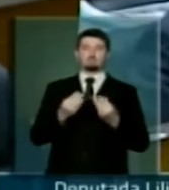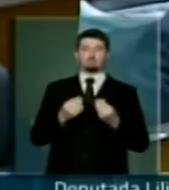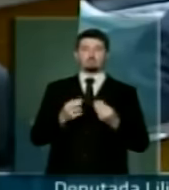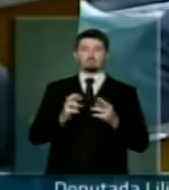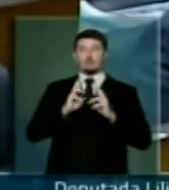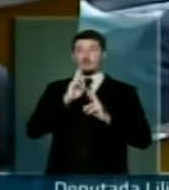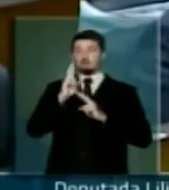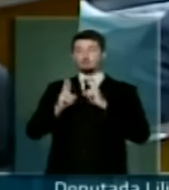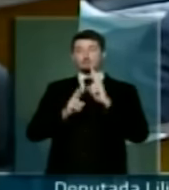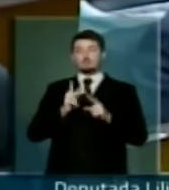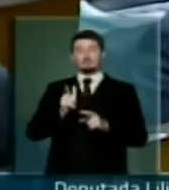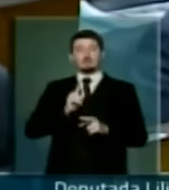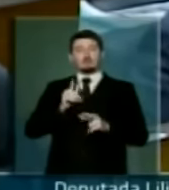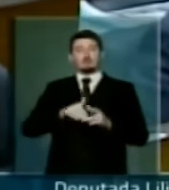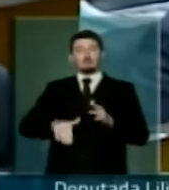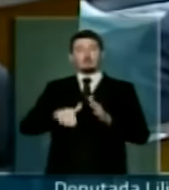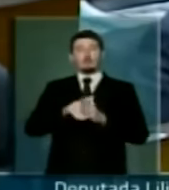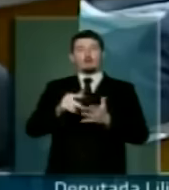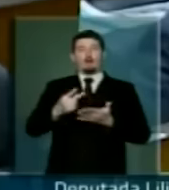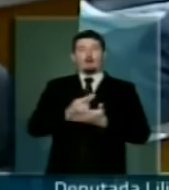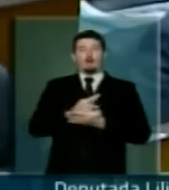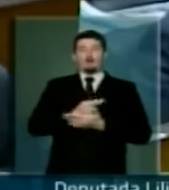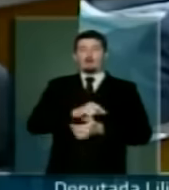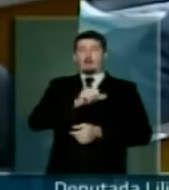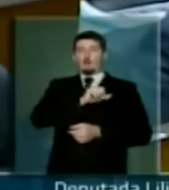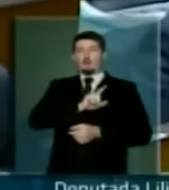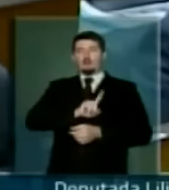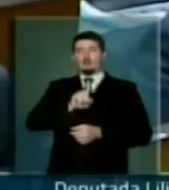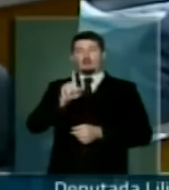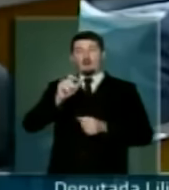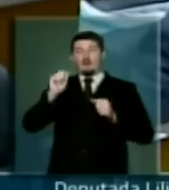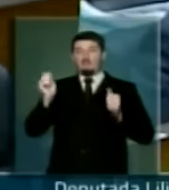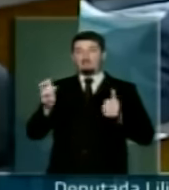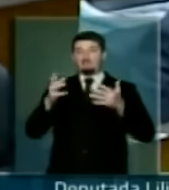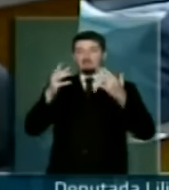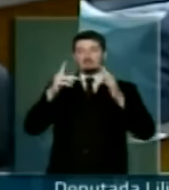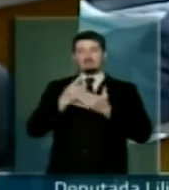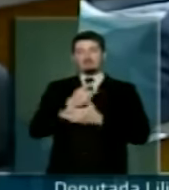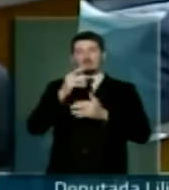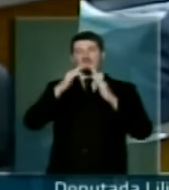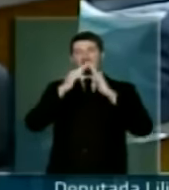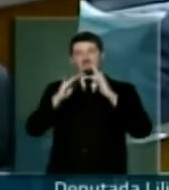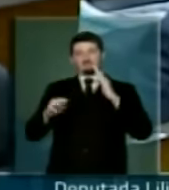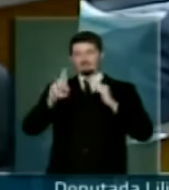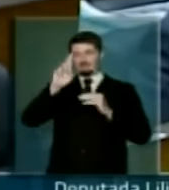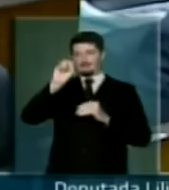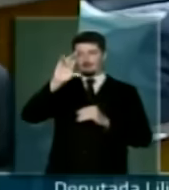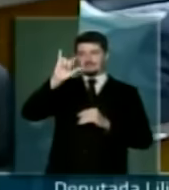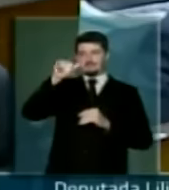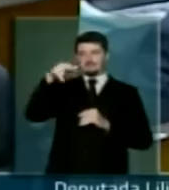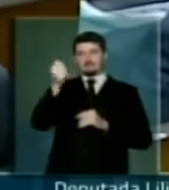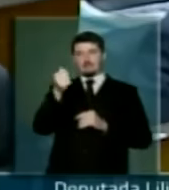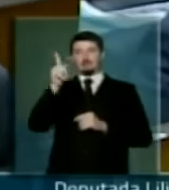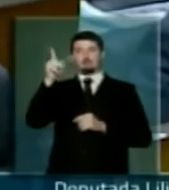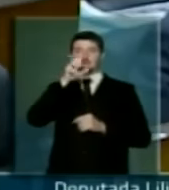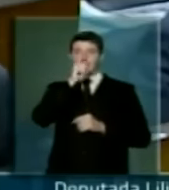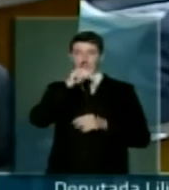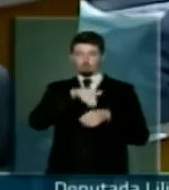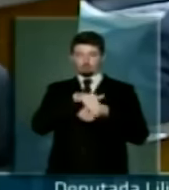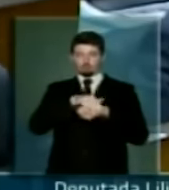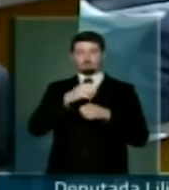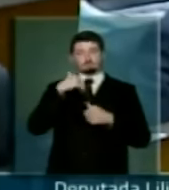o resultado de tudo que aconteceu, dos milagres que aconteceram ali na Rocinha, sábado à noite. Então eu quero agradecer,